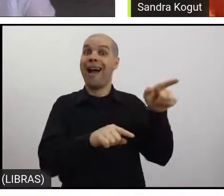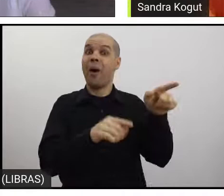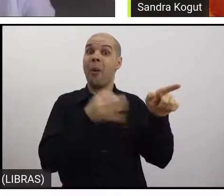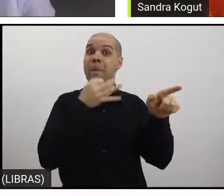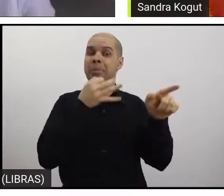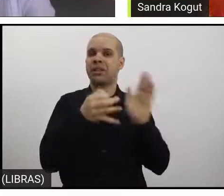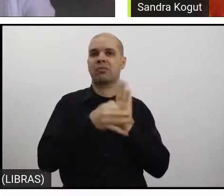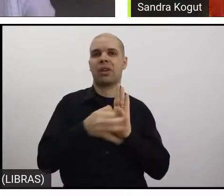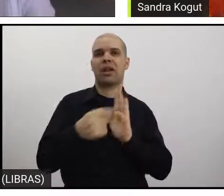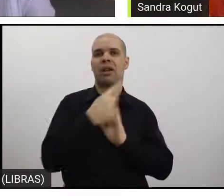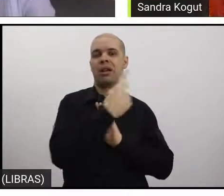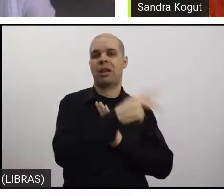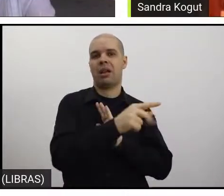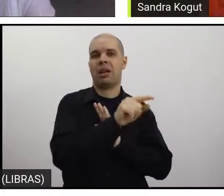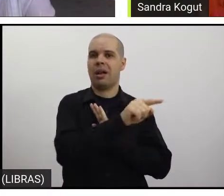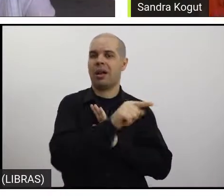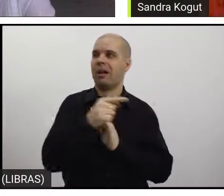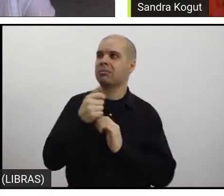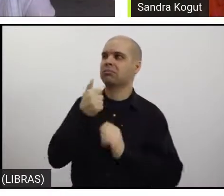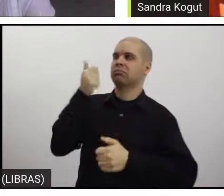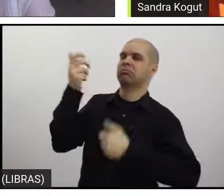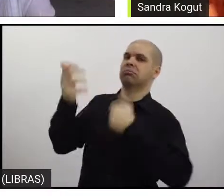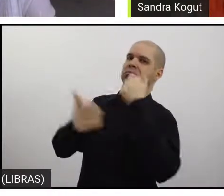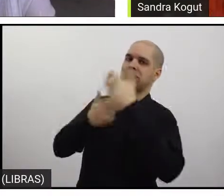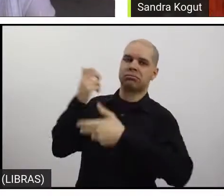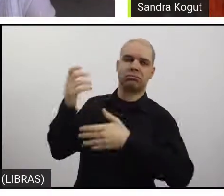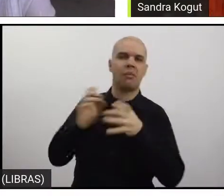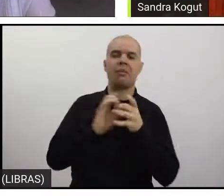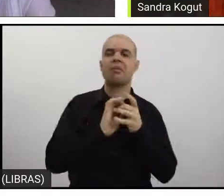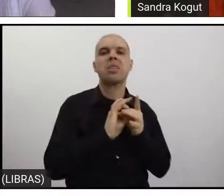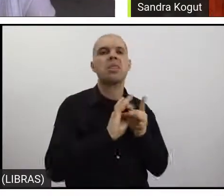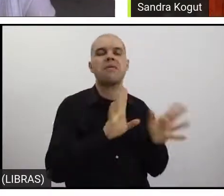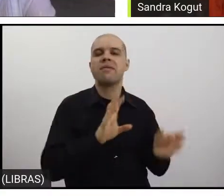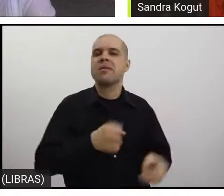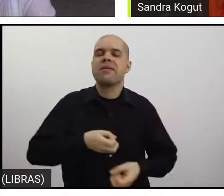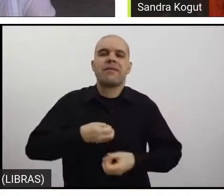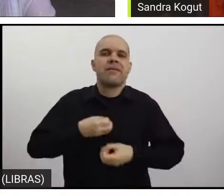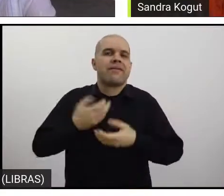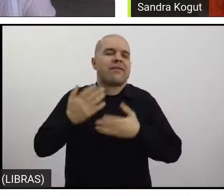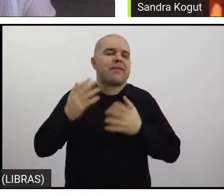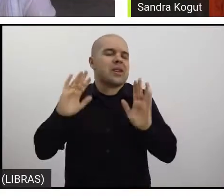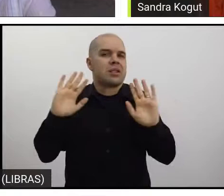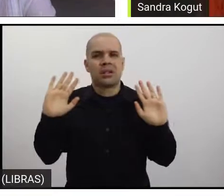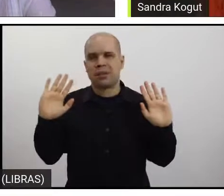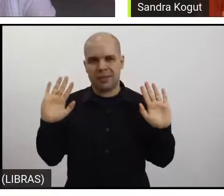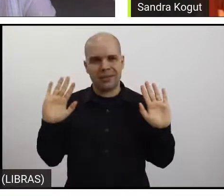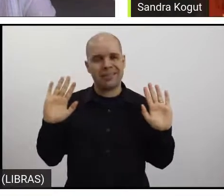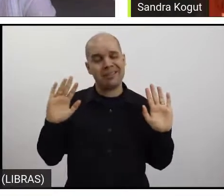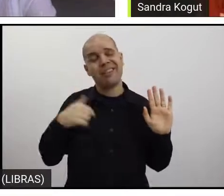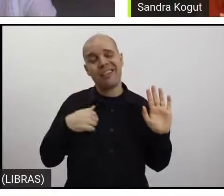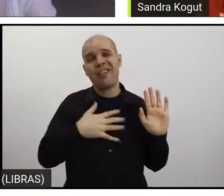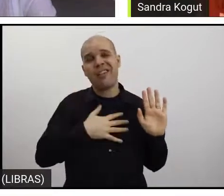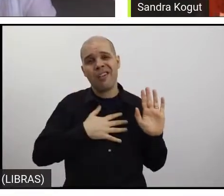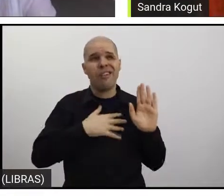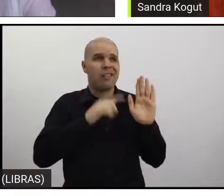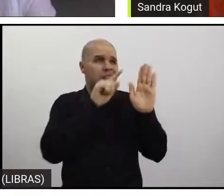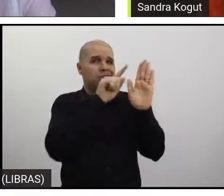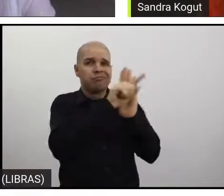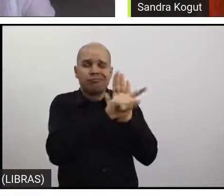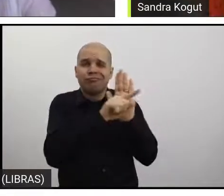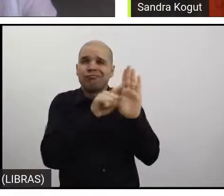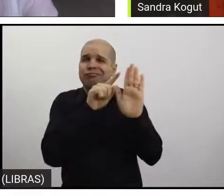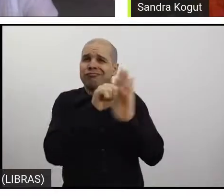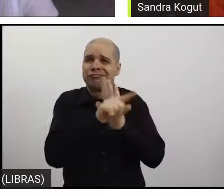a imagem do Brasil? Em que fazer imagem está participando disso? Né? Então, usa ali muitos clichês,